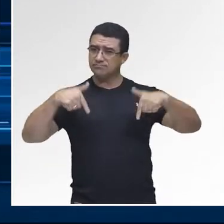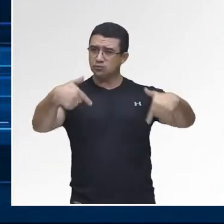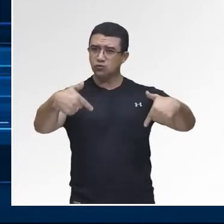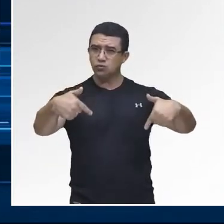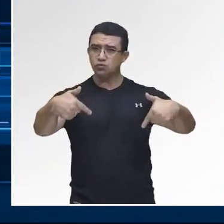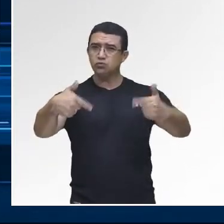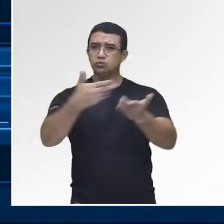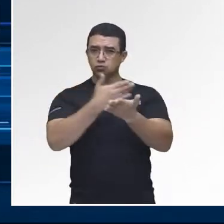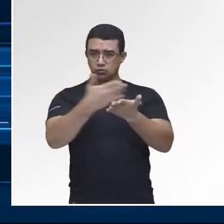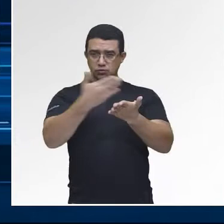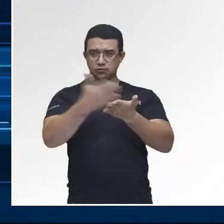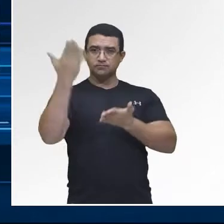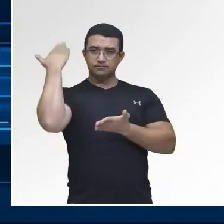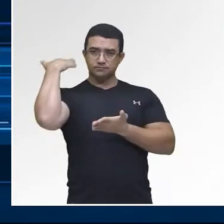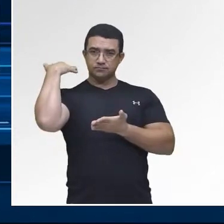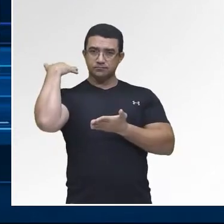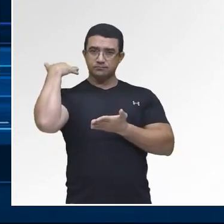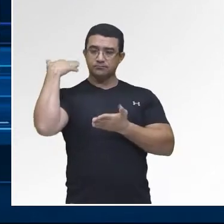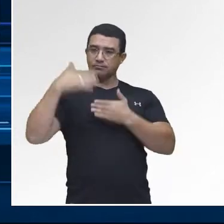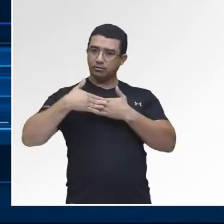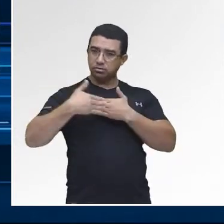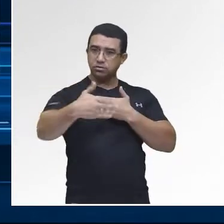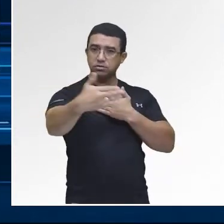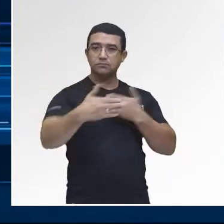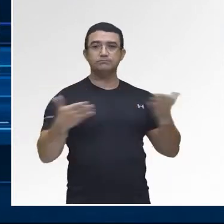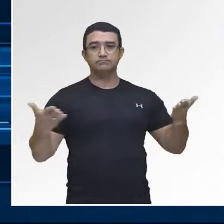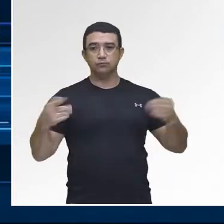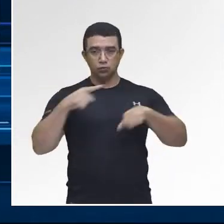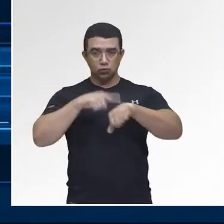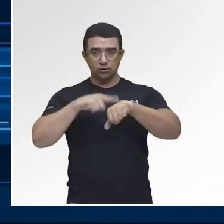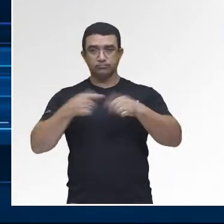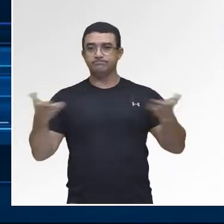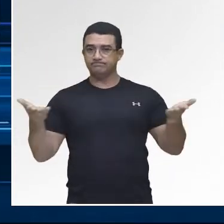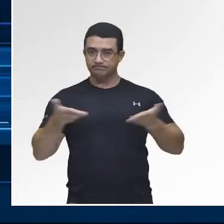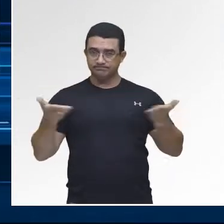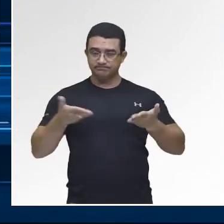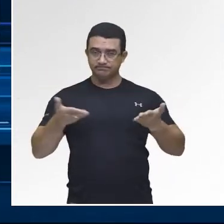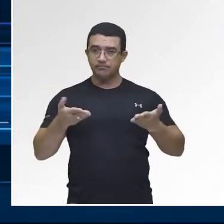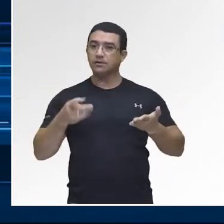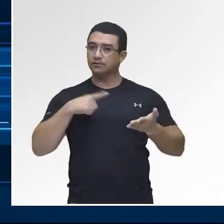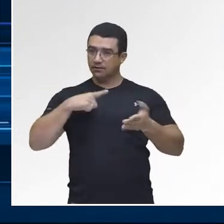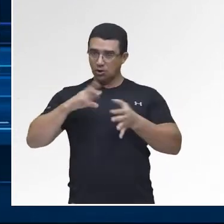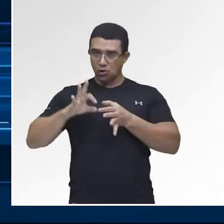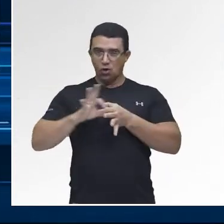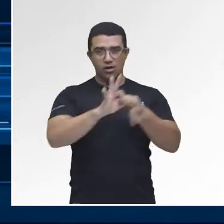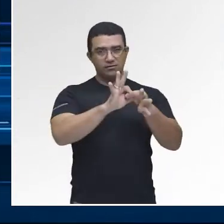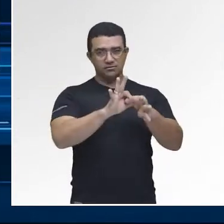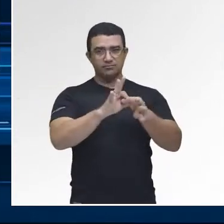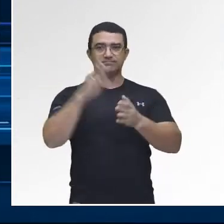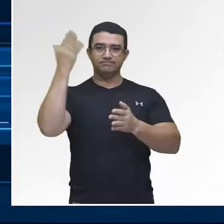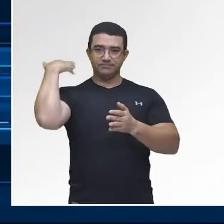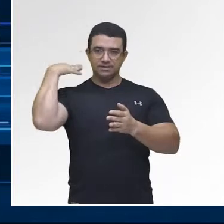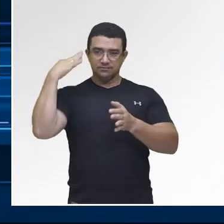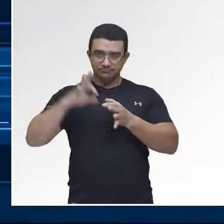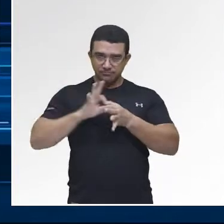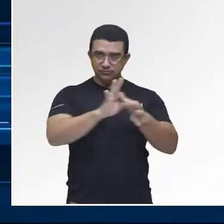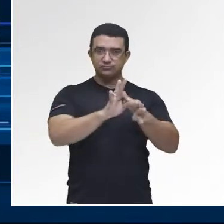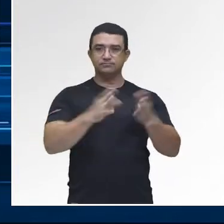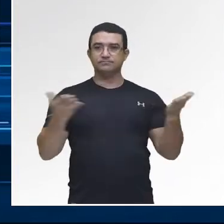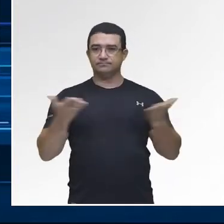presente. Então, basicamente, esse tempo verbal tem uma conexão entre o passado e o presente.